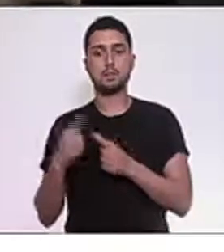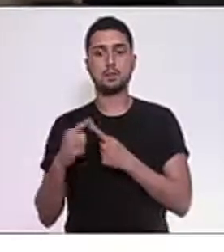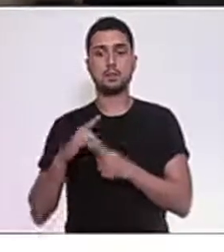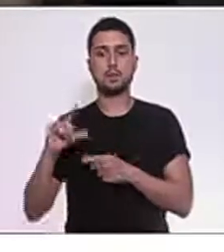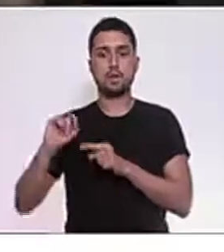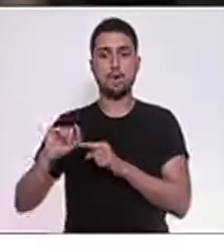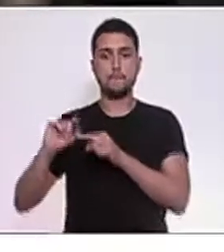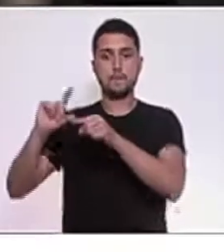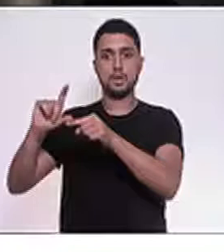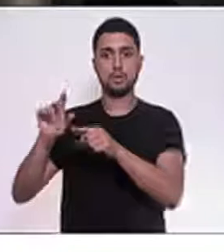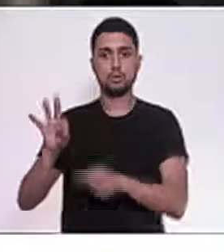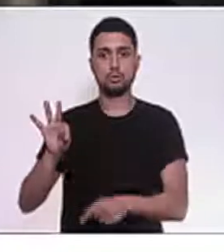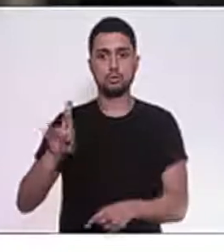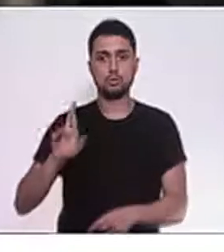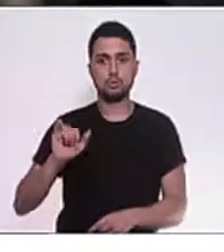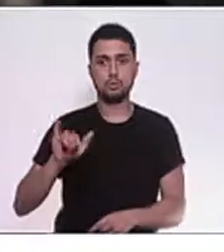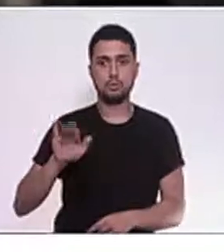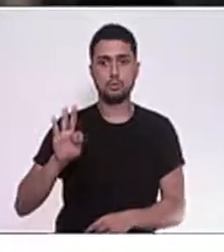dessa carga tributária.